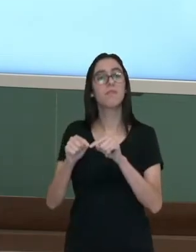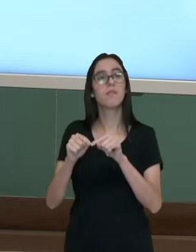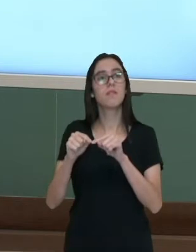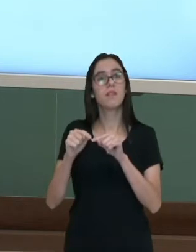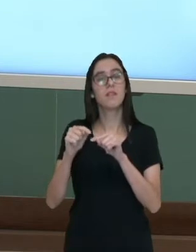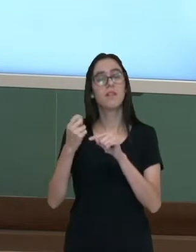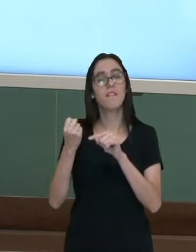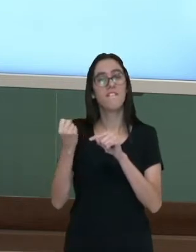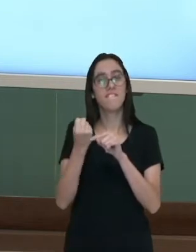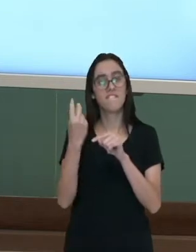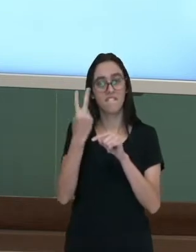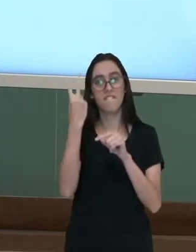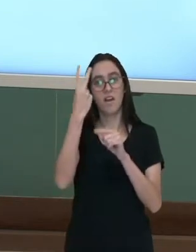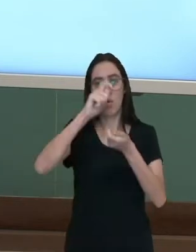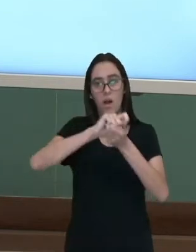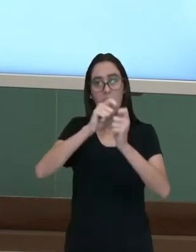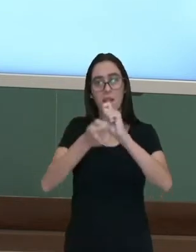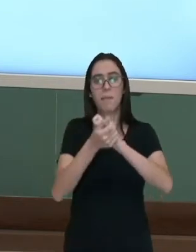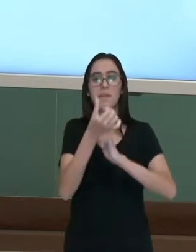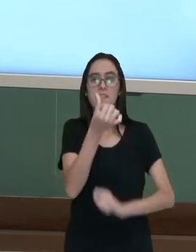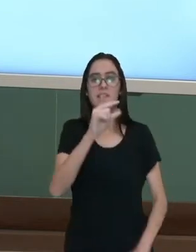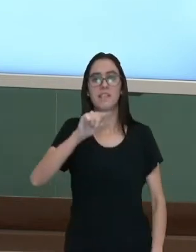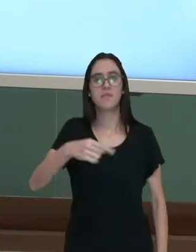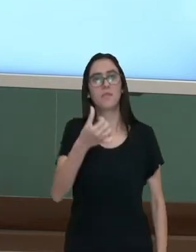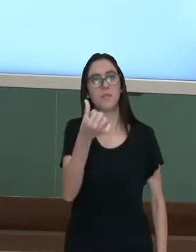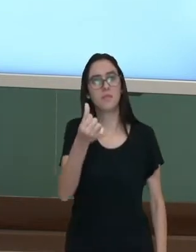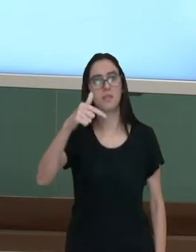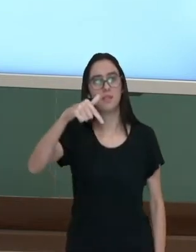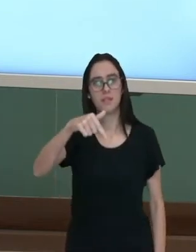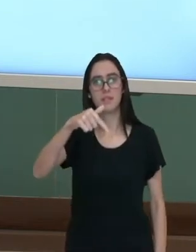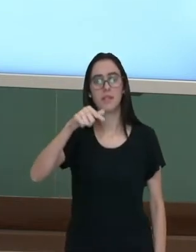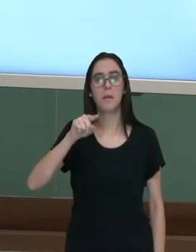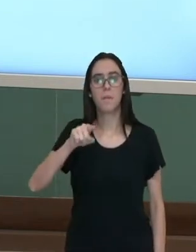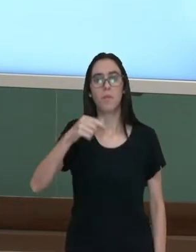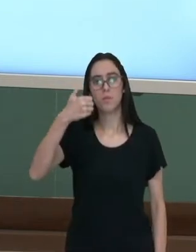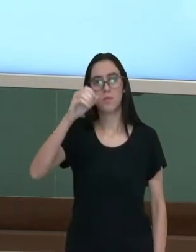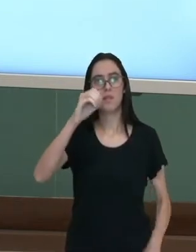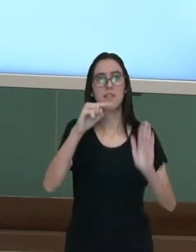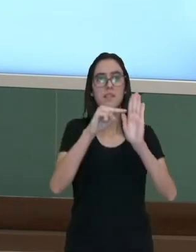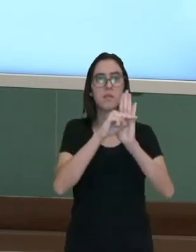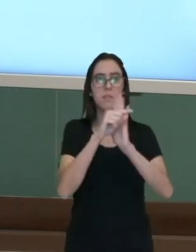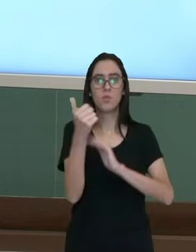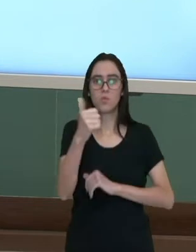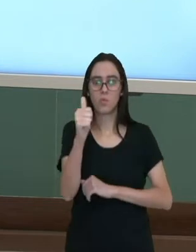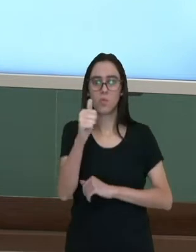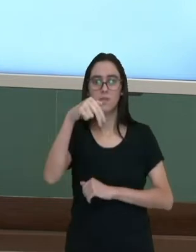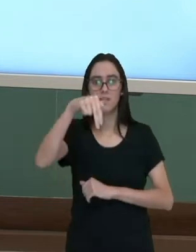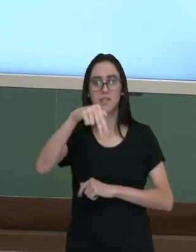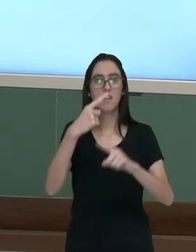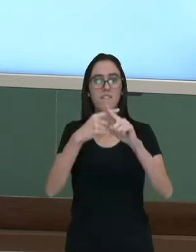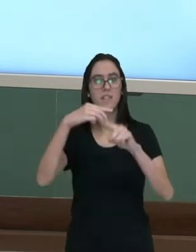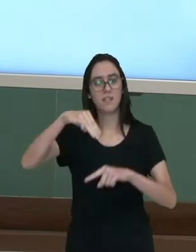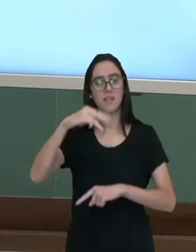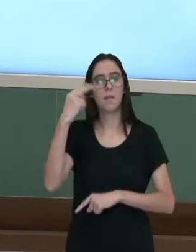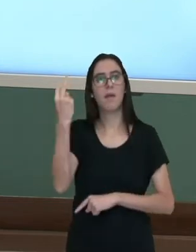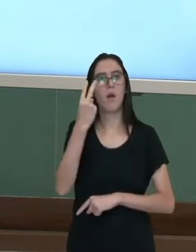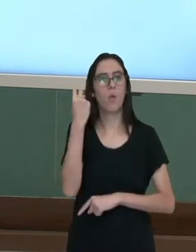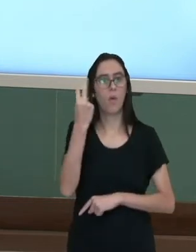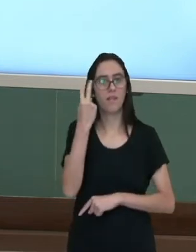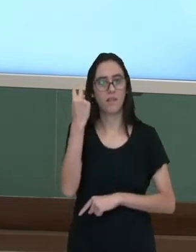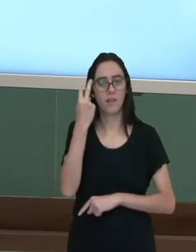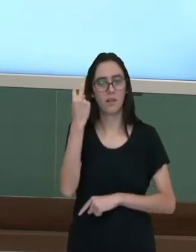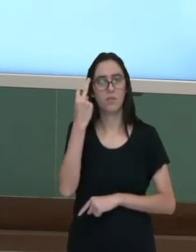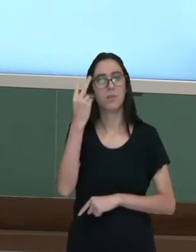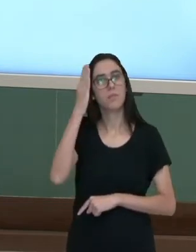metros ao quadrado sobre quilograma ao quadrado, que é o valor da constante gravitacional de Newton. Vejam, né, que essa